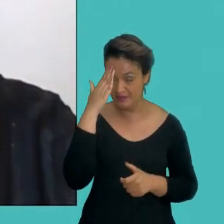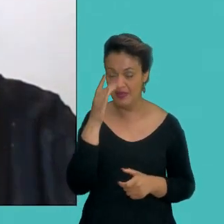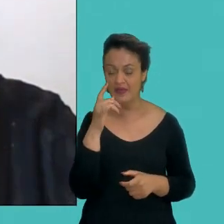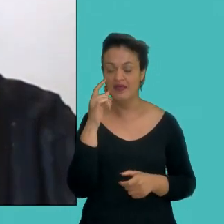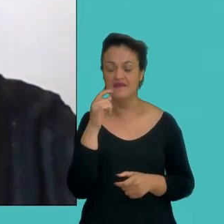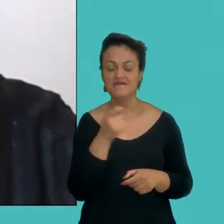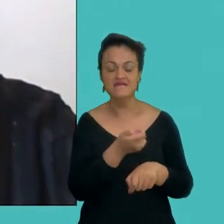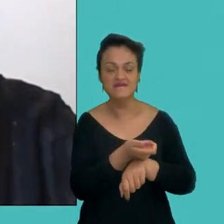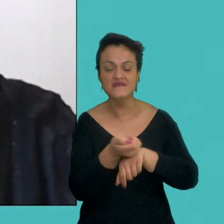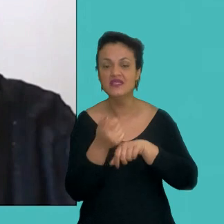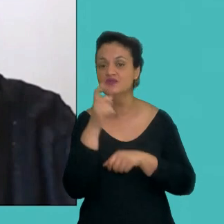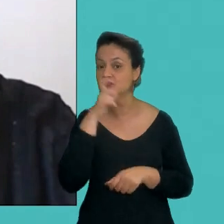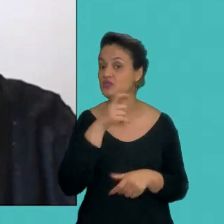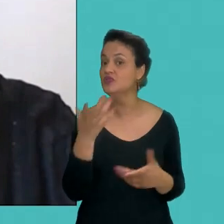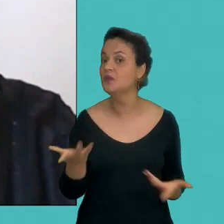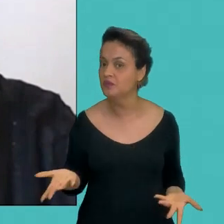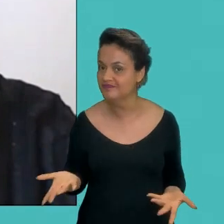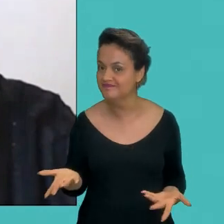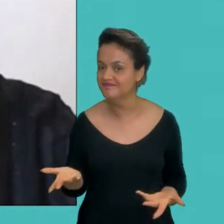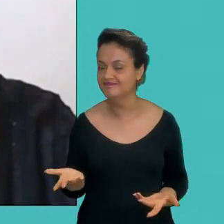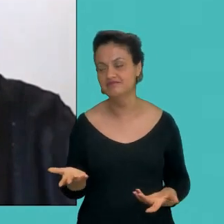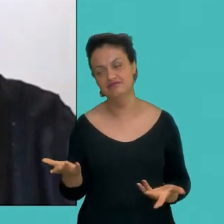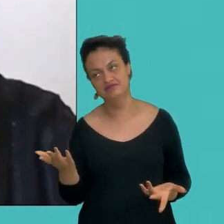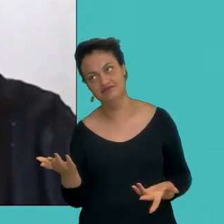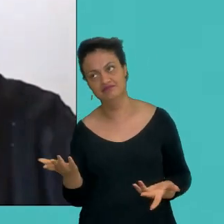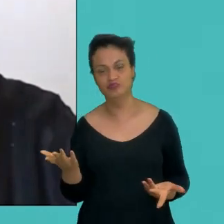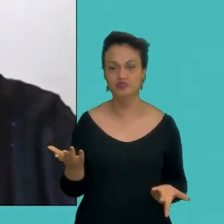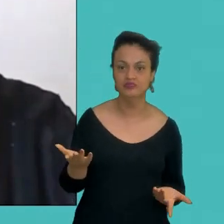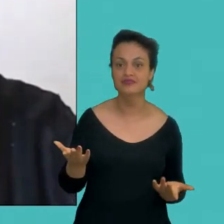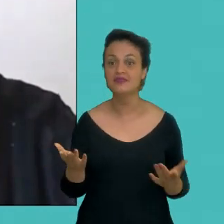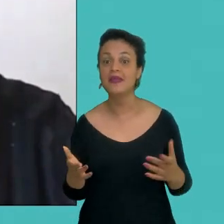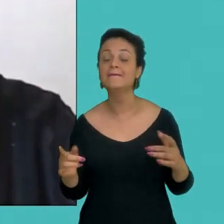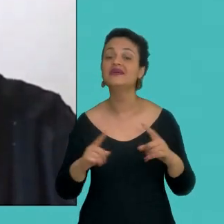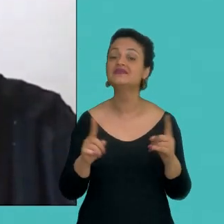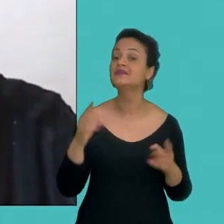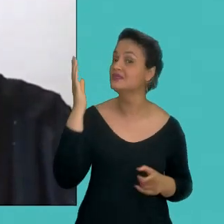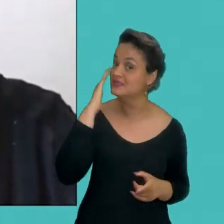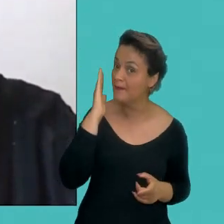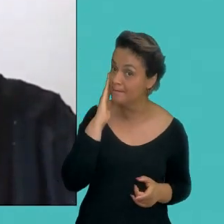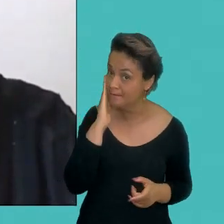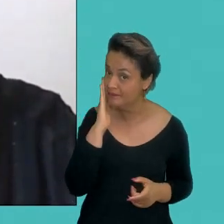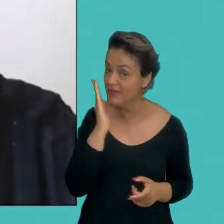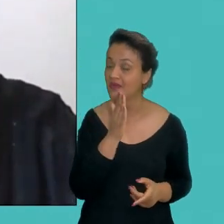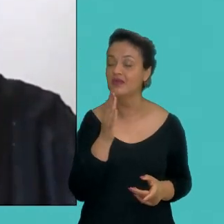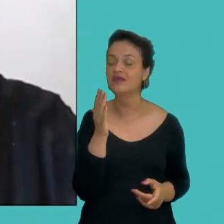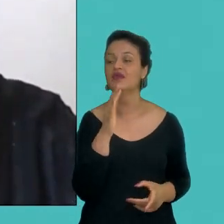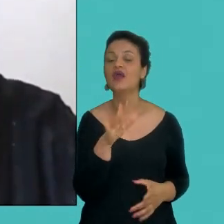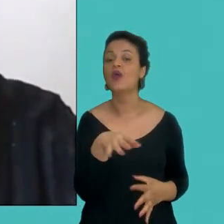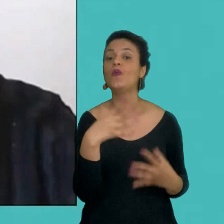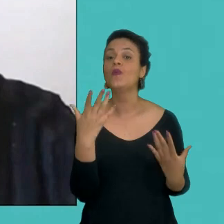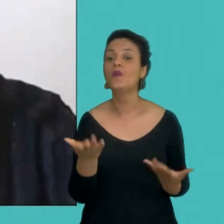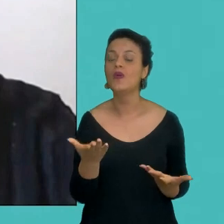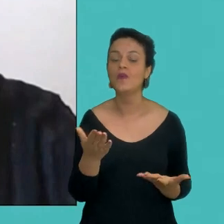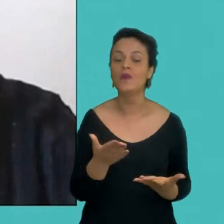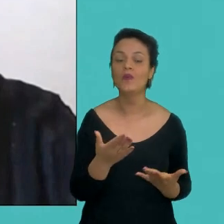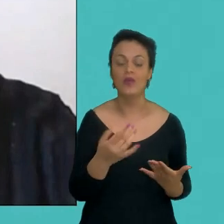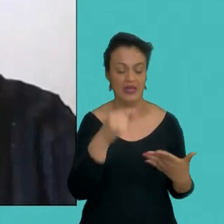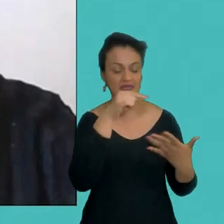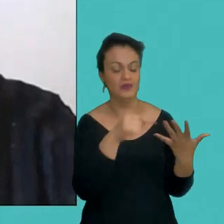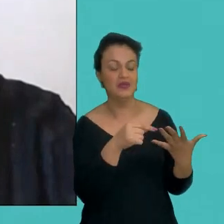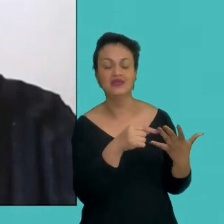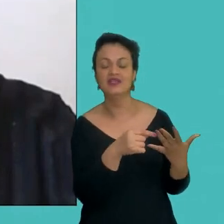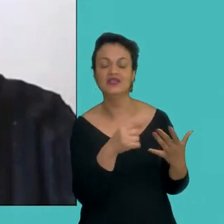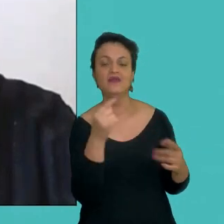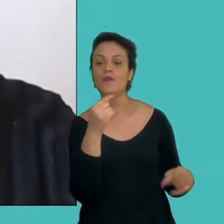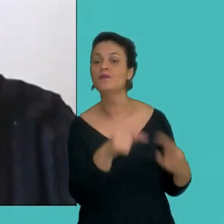É possível definir fake news a partir daí? Evidentemente não. Mas é possível definir aí onde está